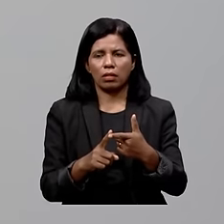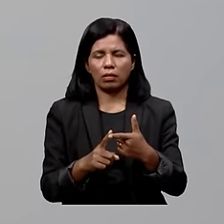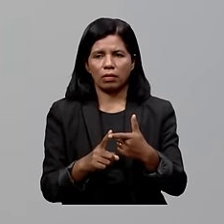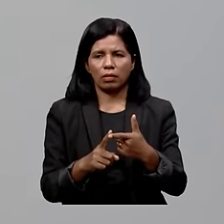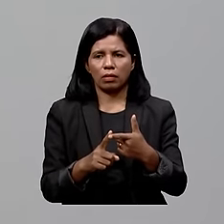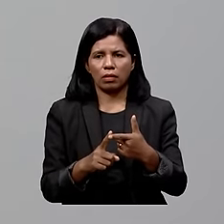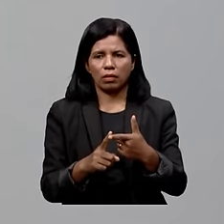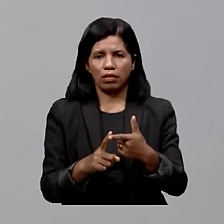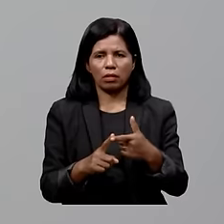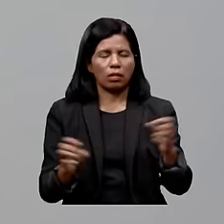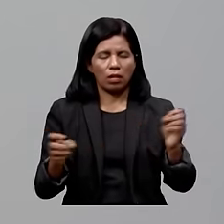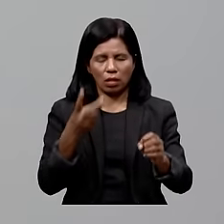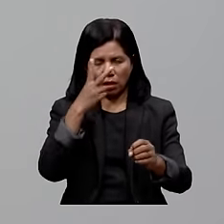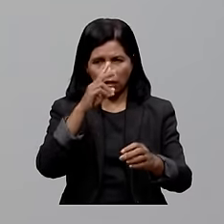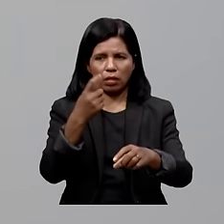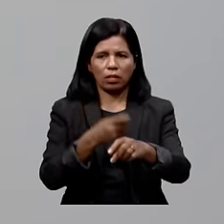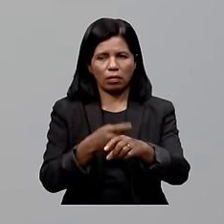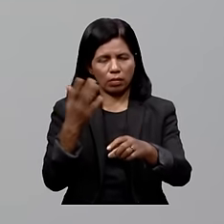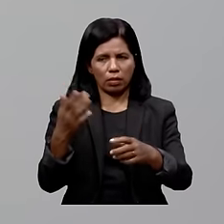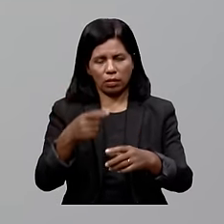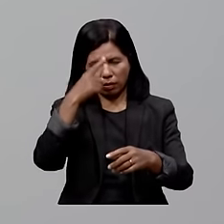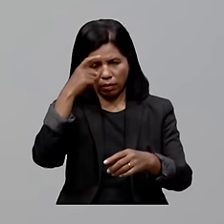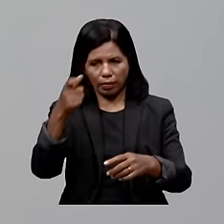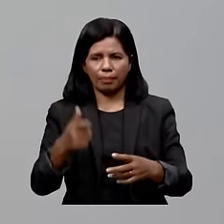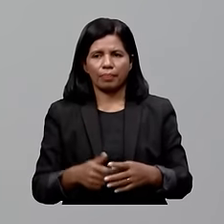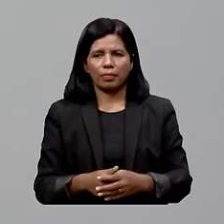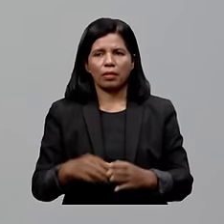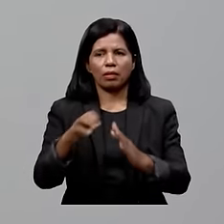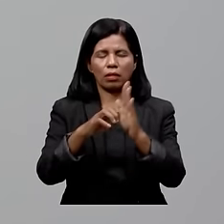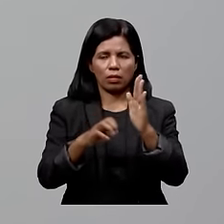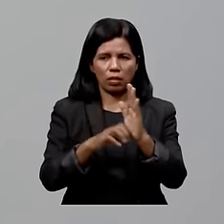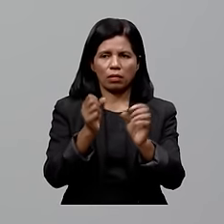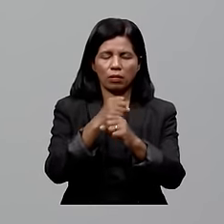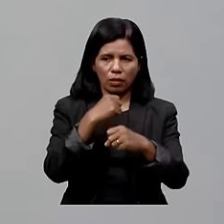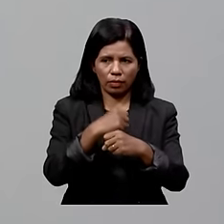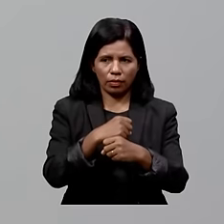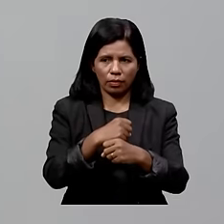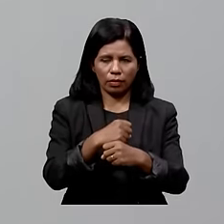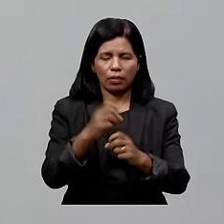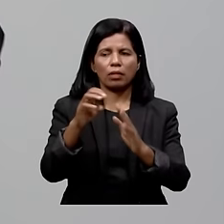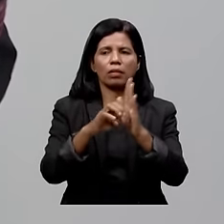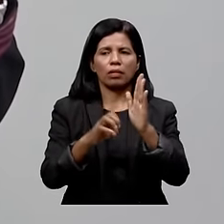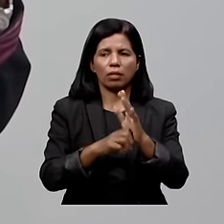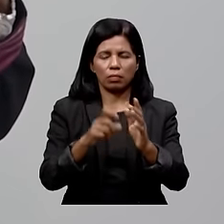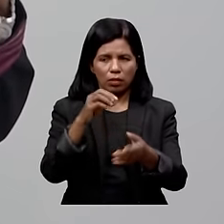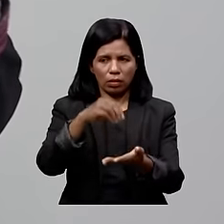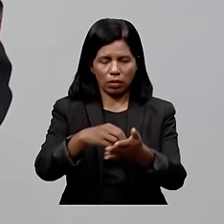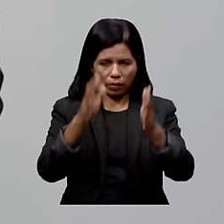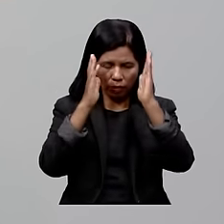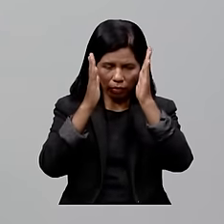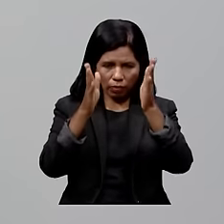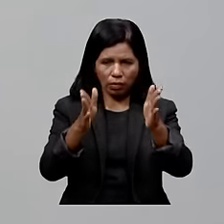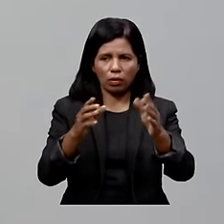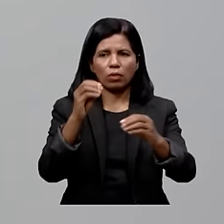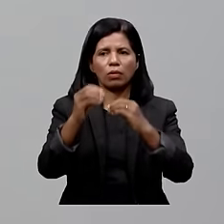ela sobrevive a tempo. Também, estado ralo, mas estado mostra atenção.